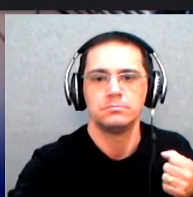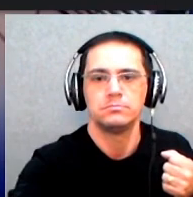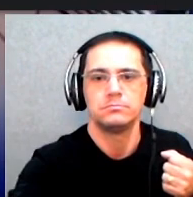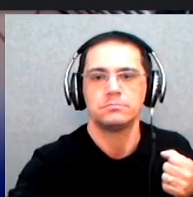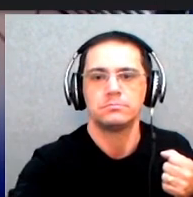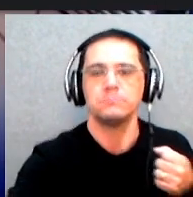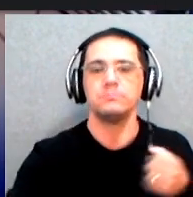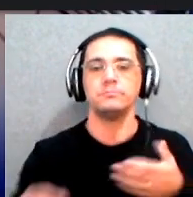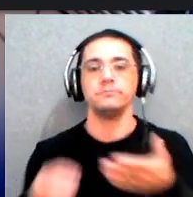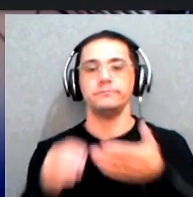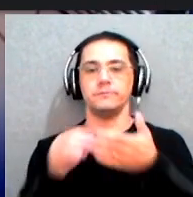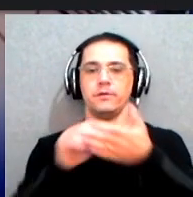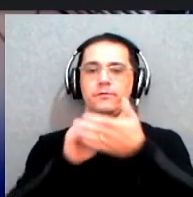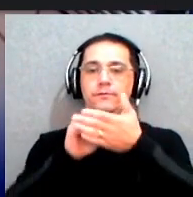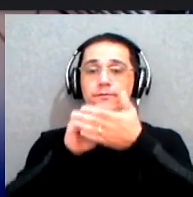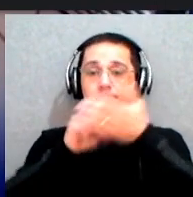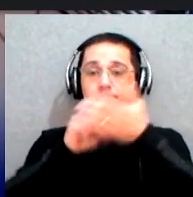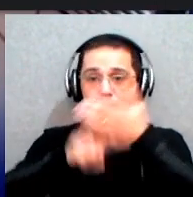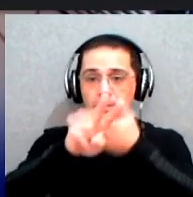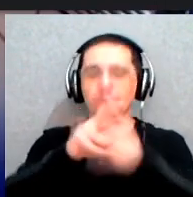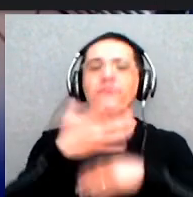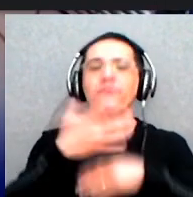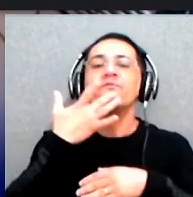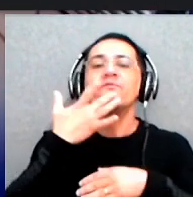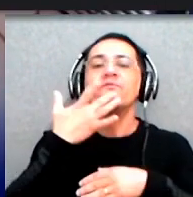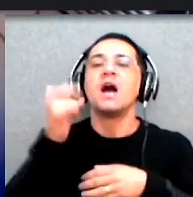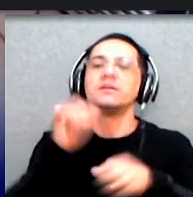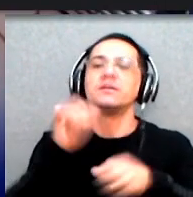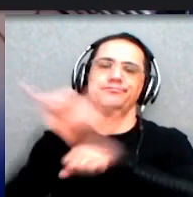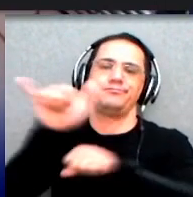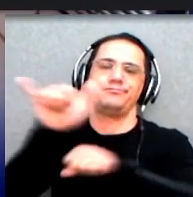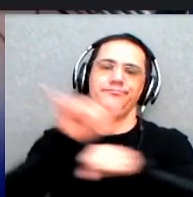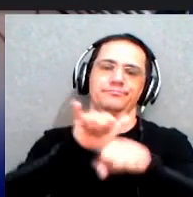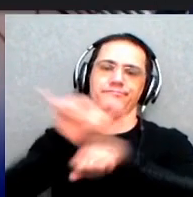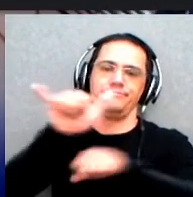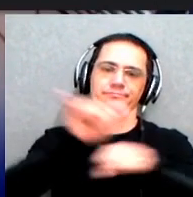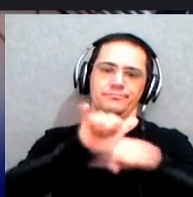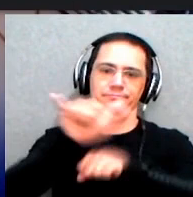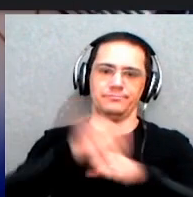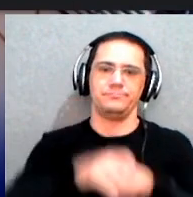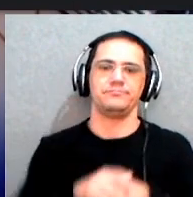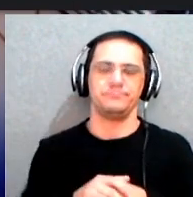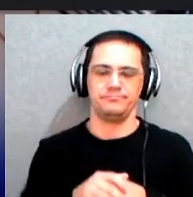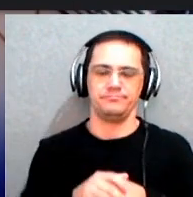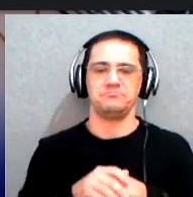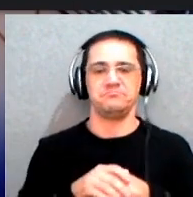condenar assim, assim, assado. Não, é muito fácil o juiz fazer o mal em casa, na asepsia